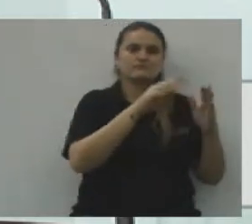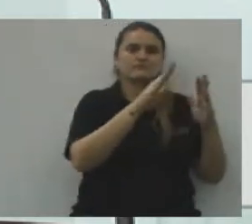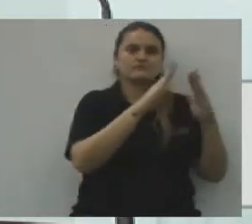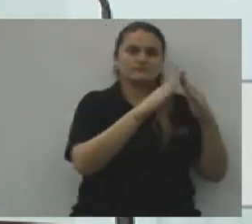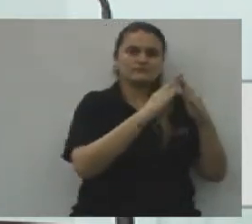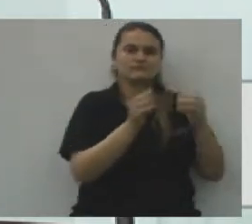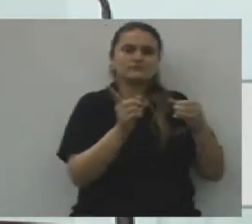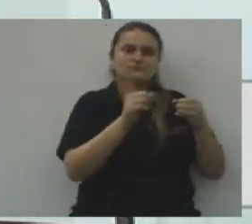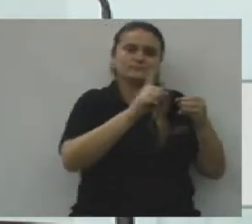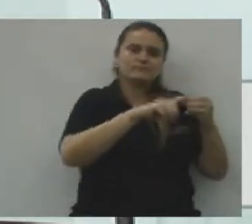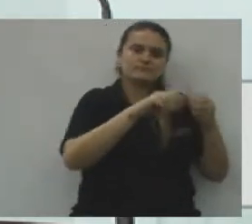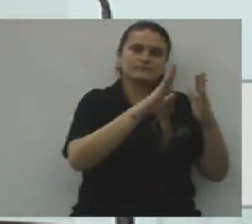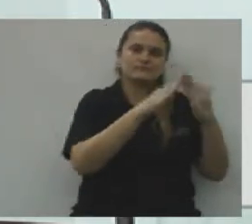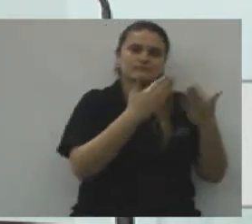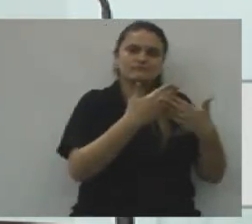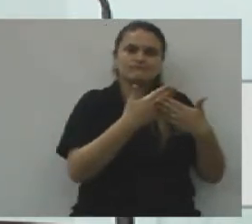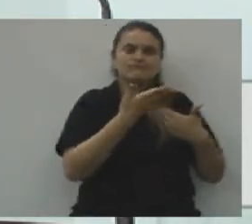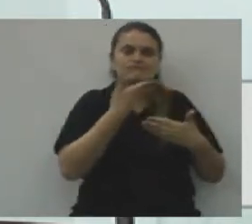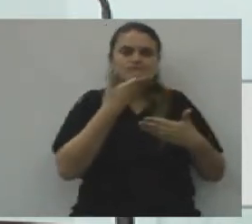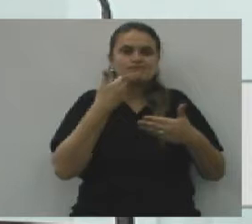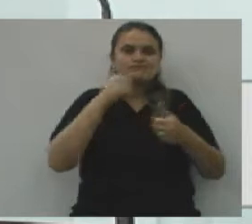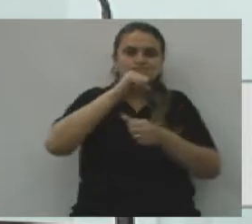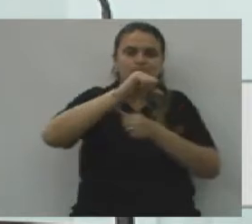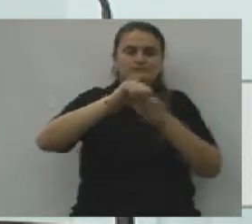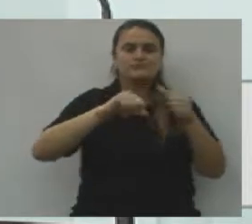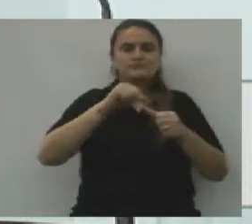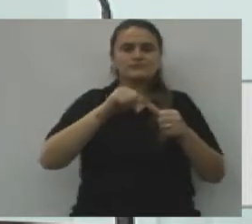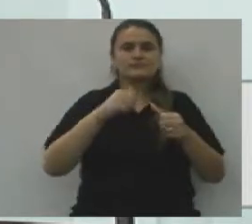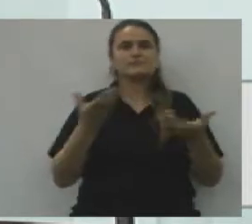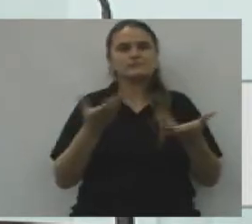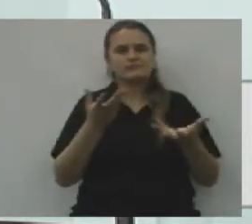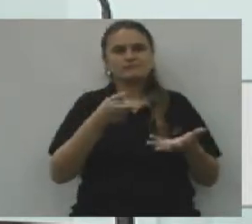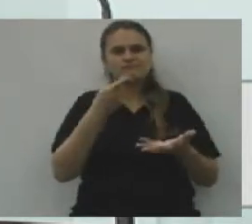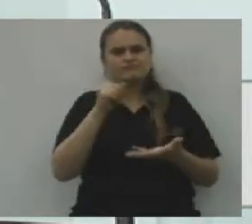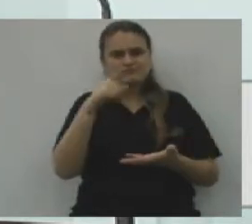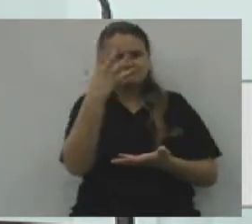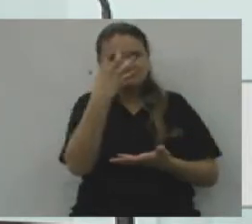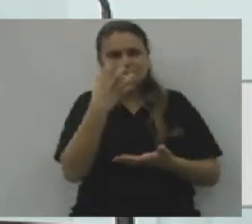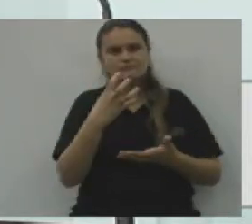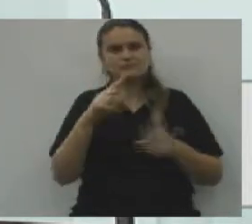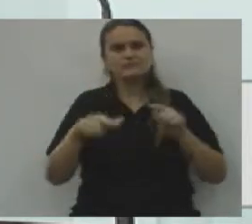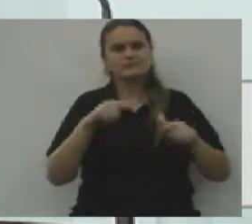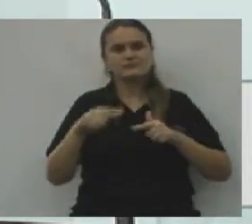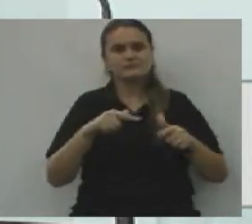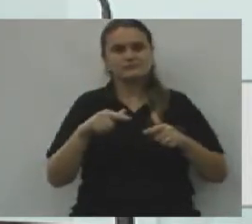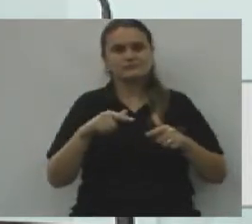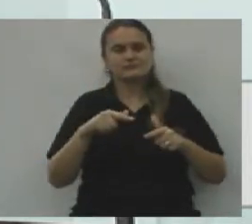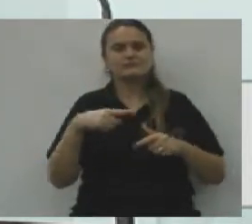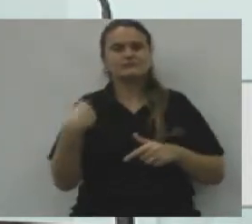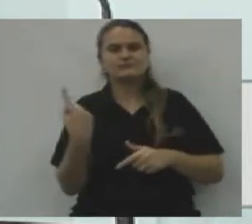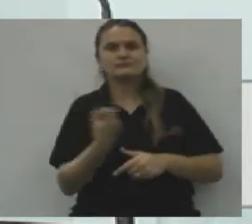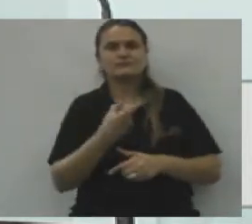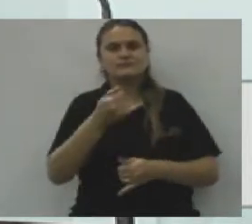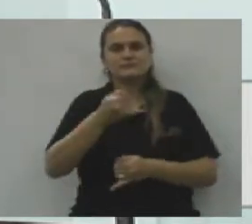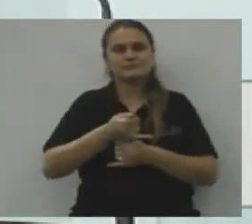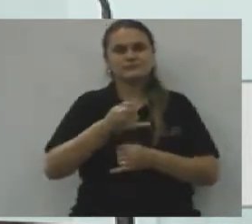e dando sequência. Aqui eu quero destacar a celeridade dado pelos nossos